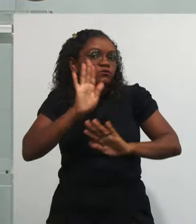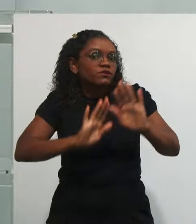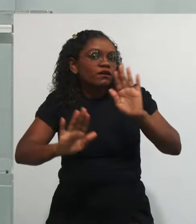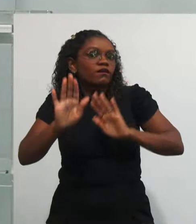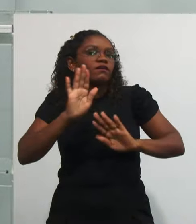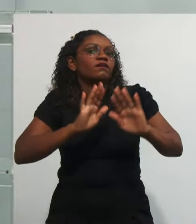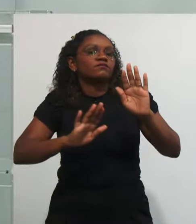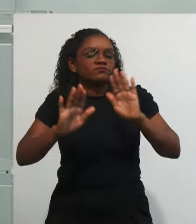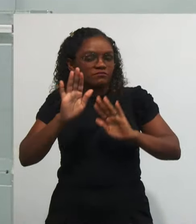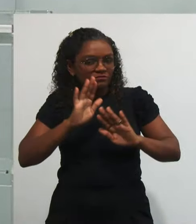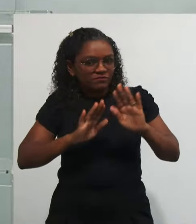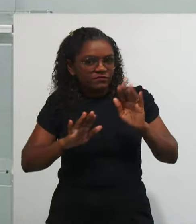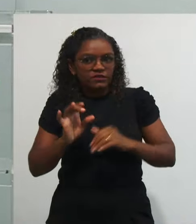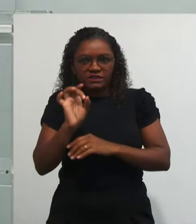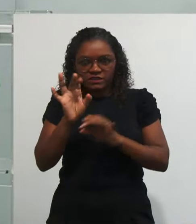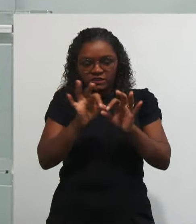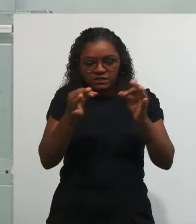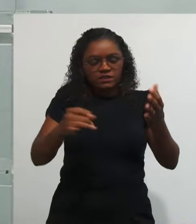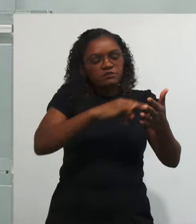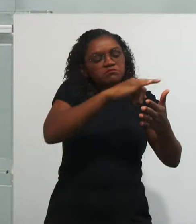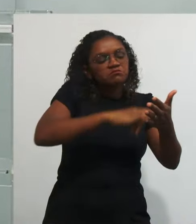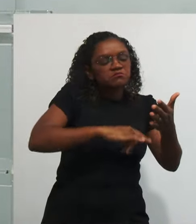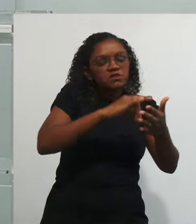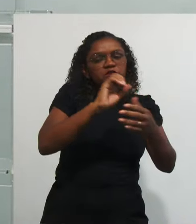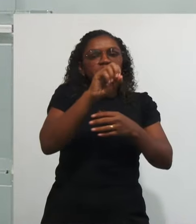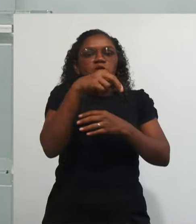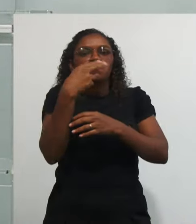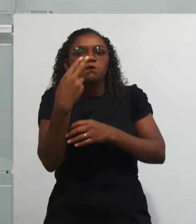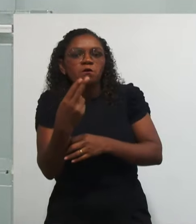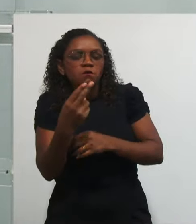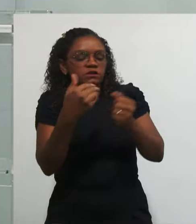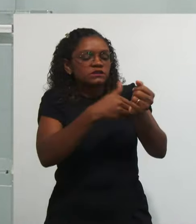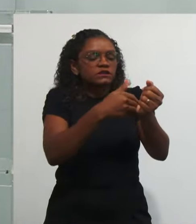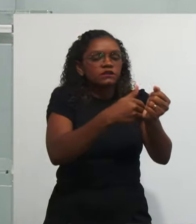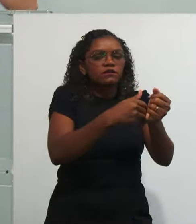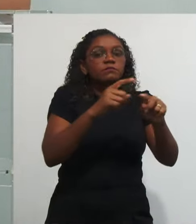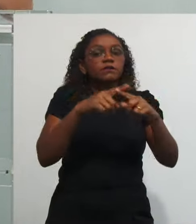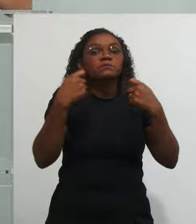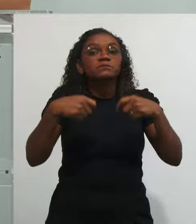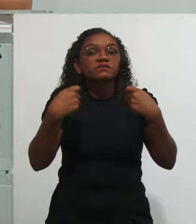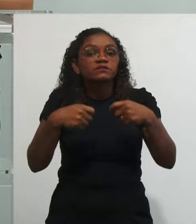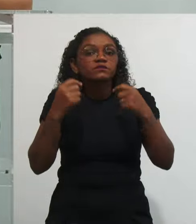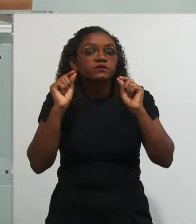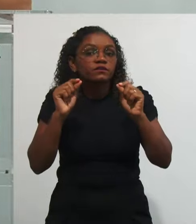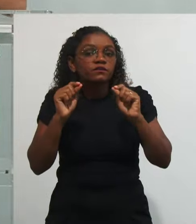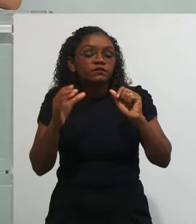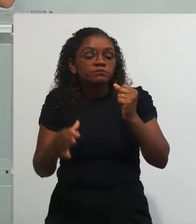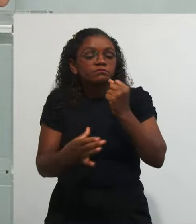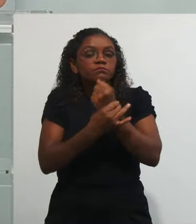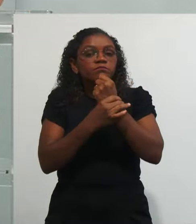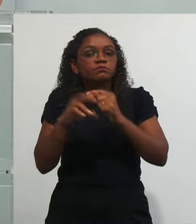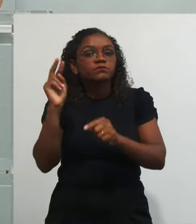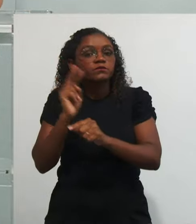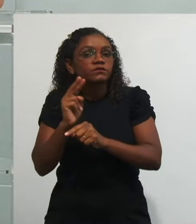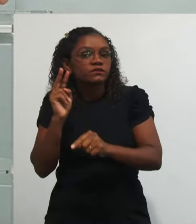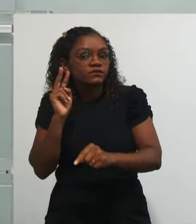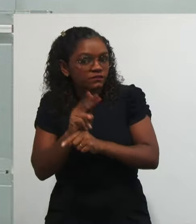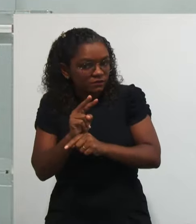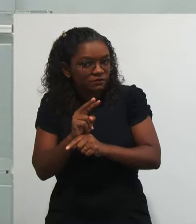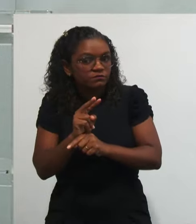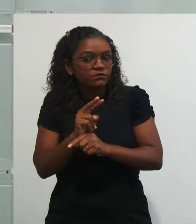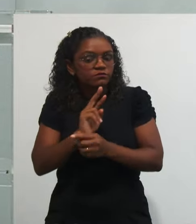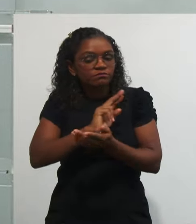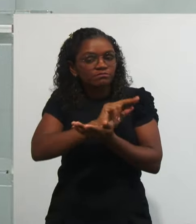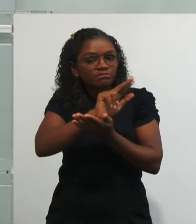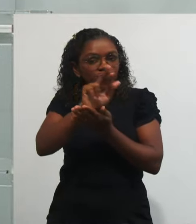né não é somente no arquivo mestre ali na fórmula mestre Mas ela precisa também proteger todos os seus equipamentos que